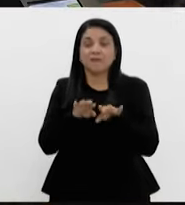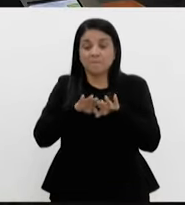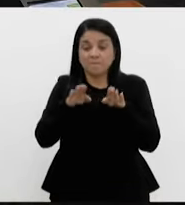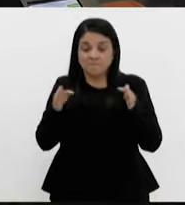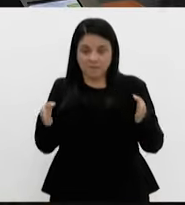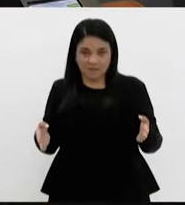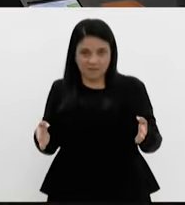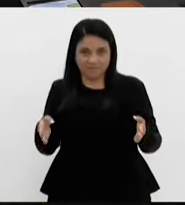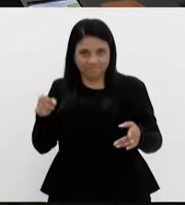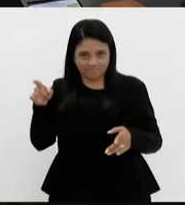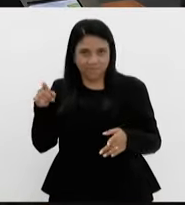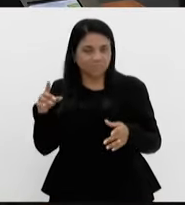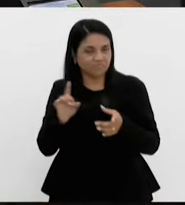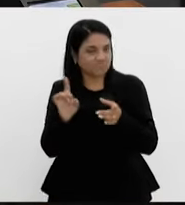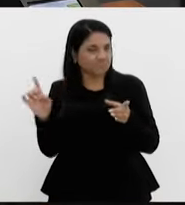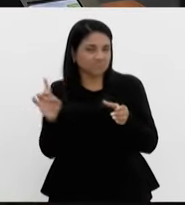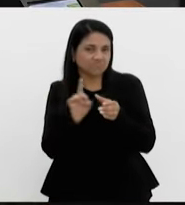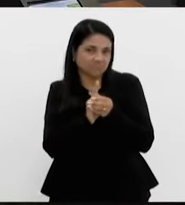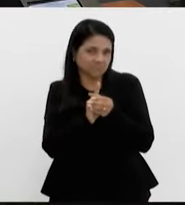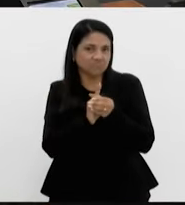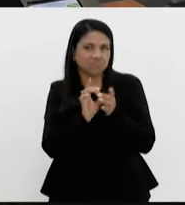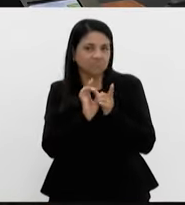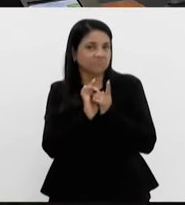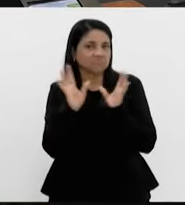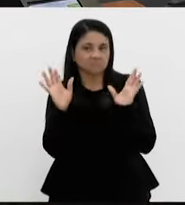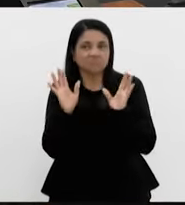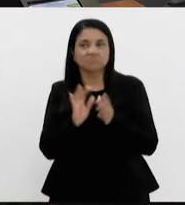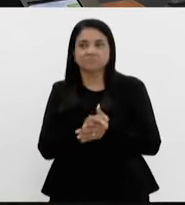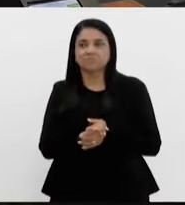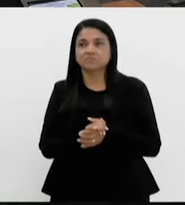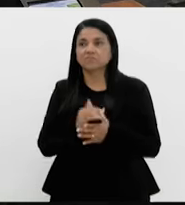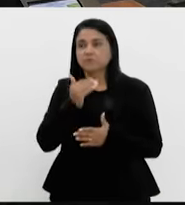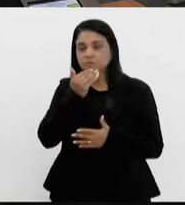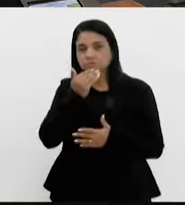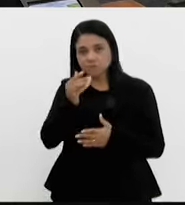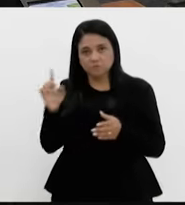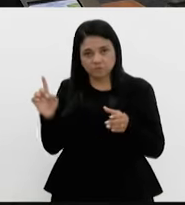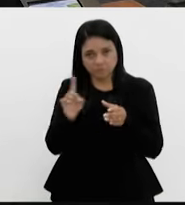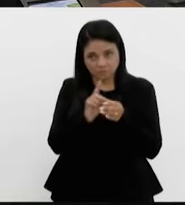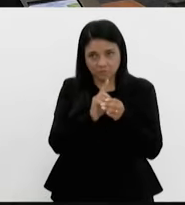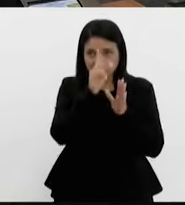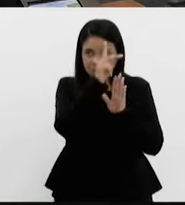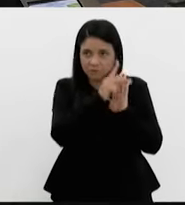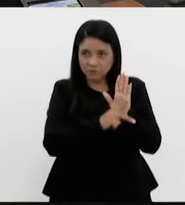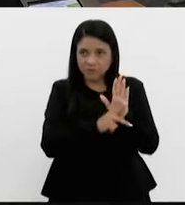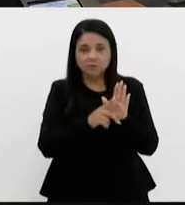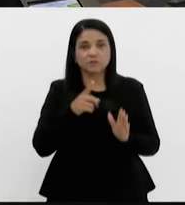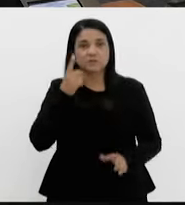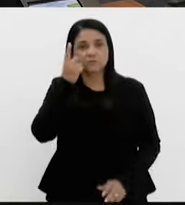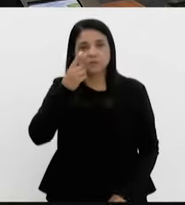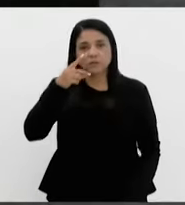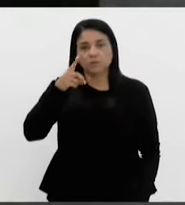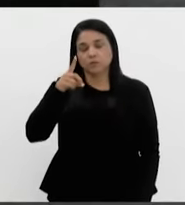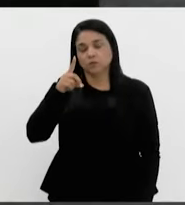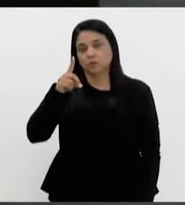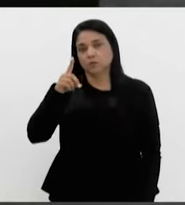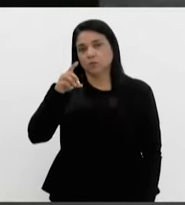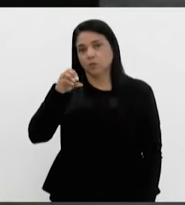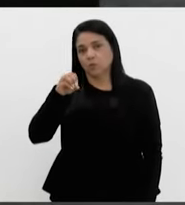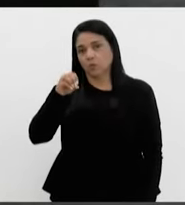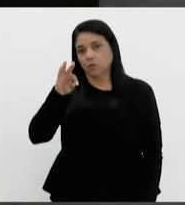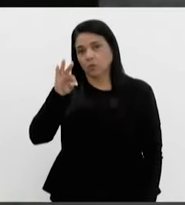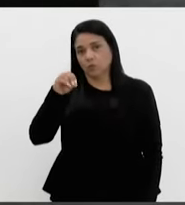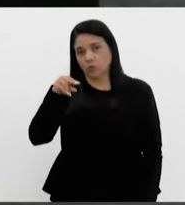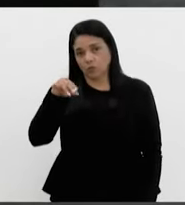Fique à vontade. Senhor presidente, pela ordem, presidente, queria pedir coautoria ao projeto do deputado Ottoni de Paula, Tia Ju, saudar